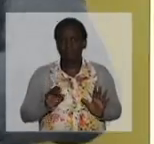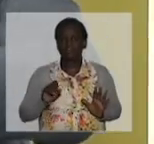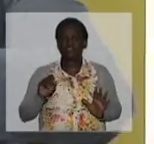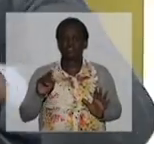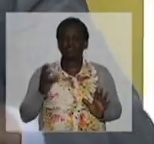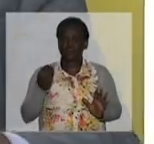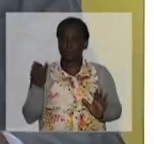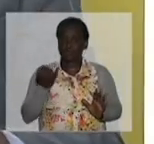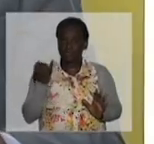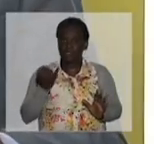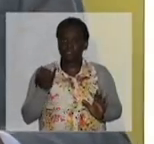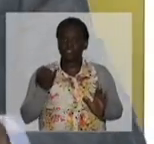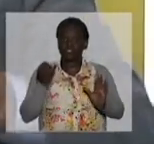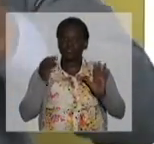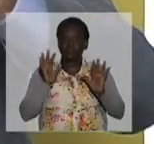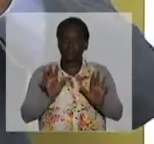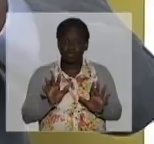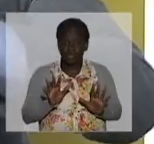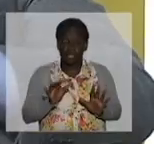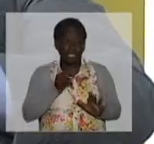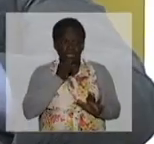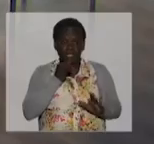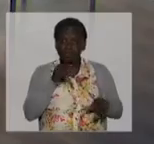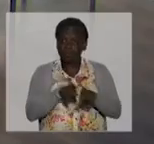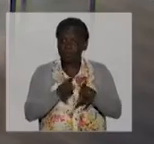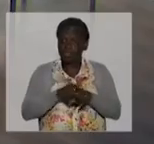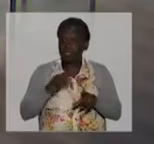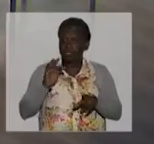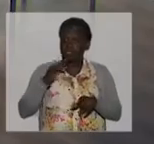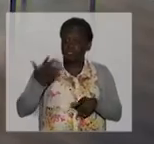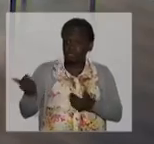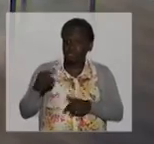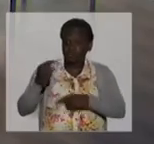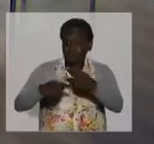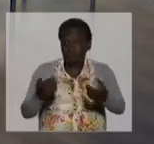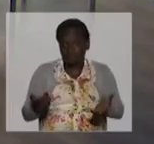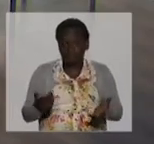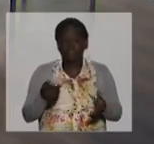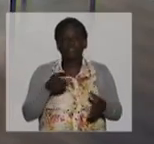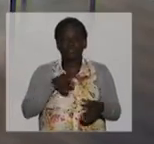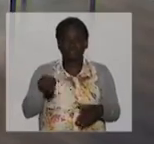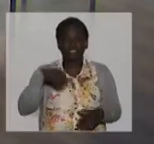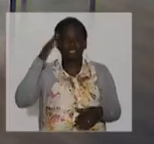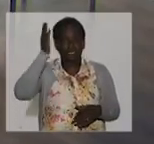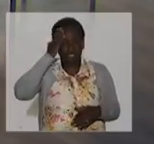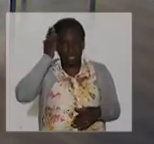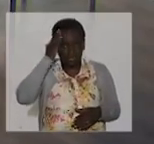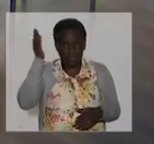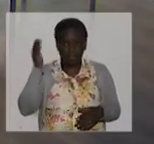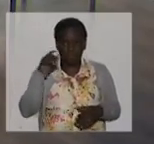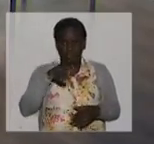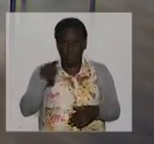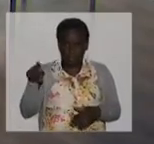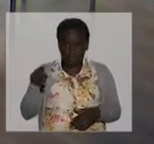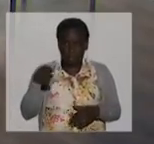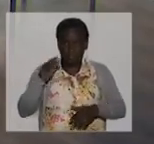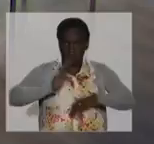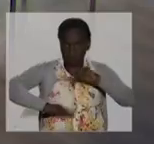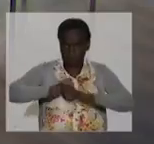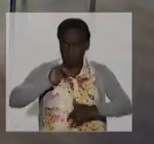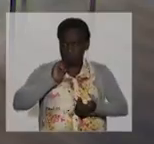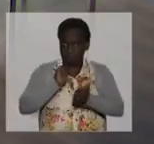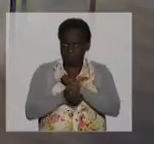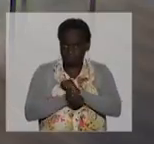claro. Ex-atletas. São importantíssimos. Mas sempre... Até como exemplo para a geração que está vindo. E nós sabemos que os